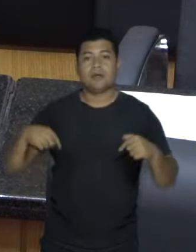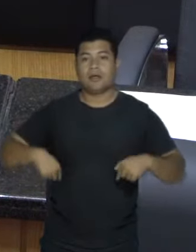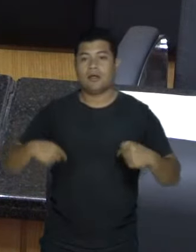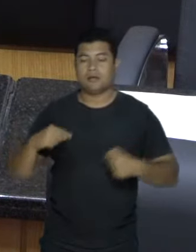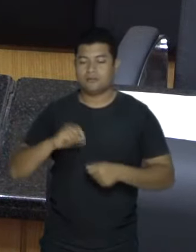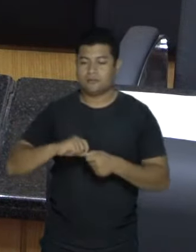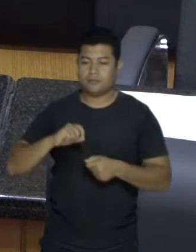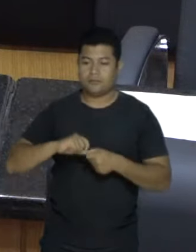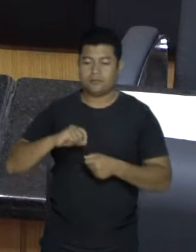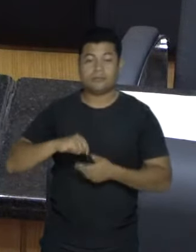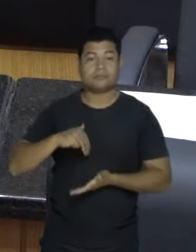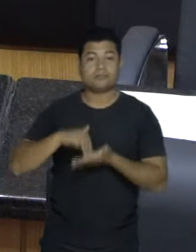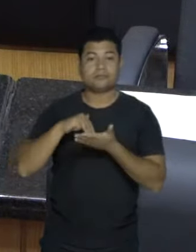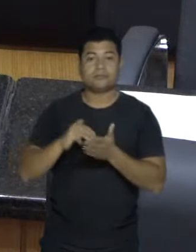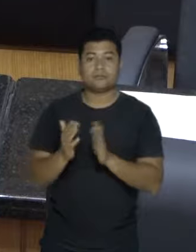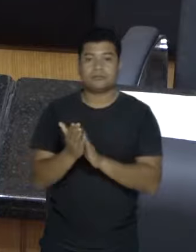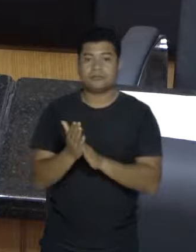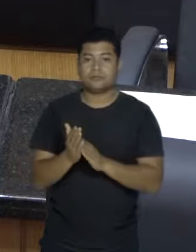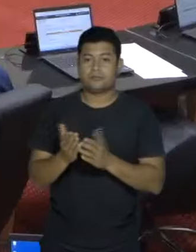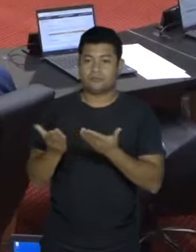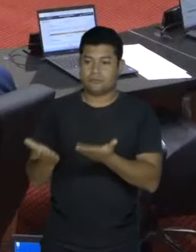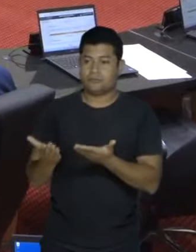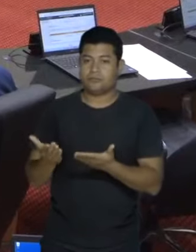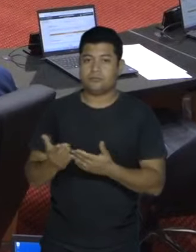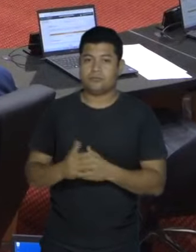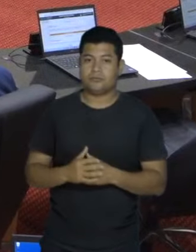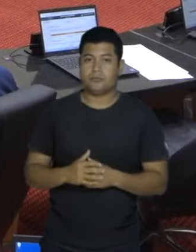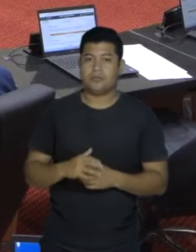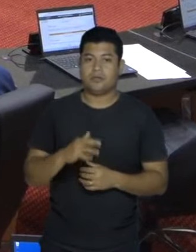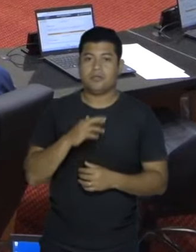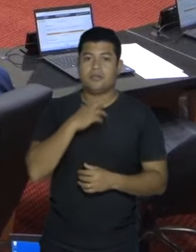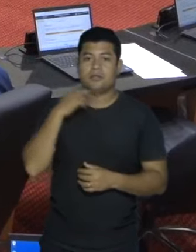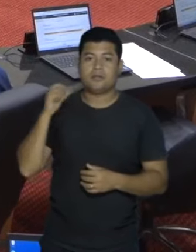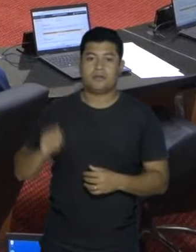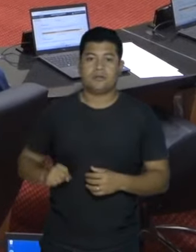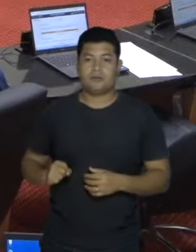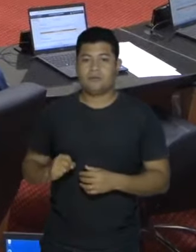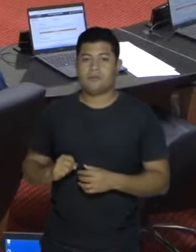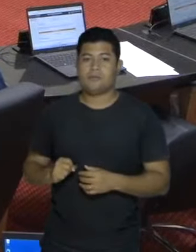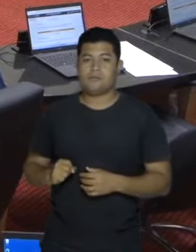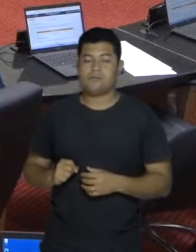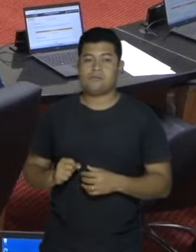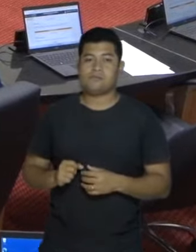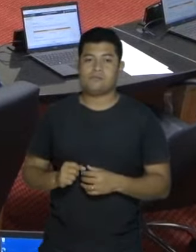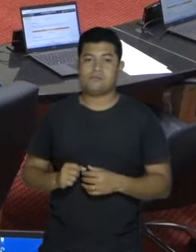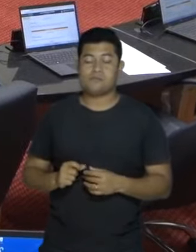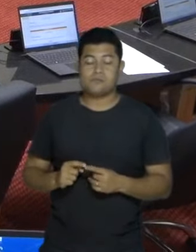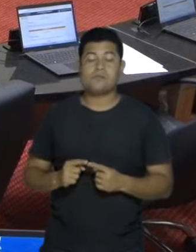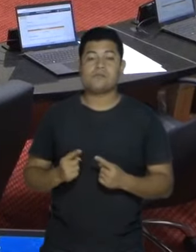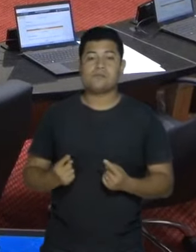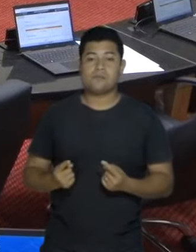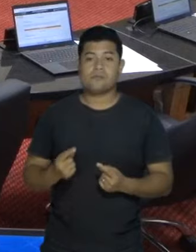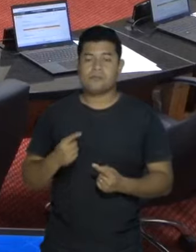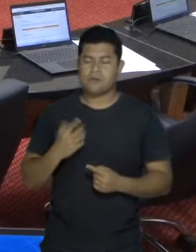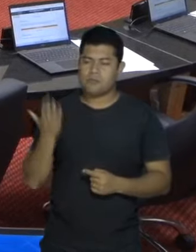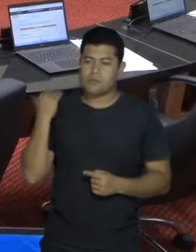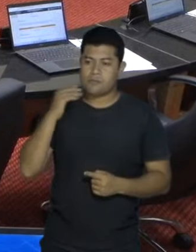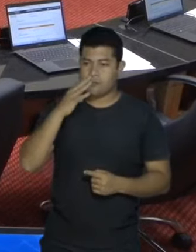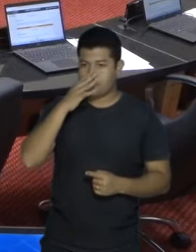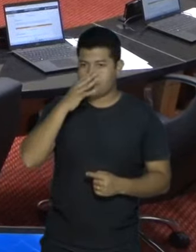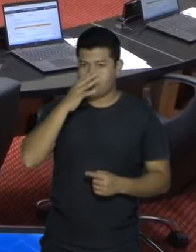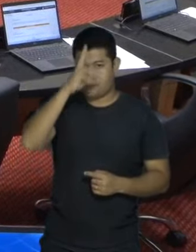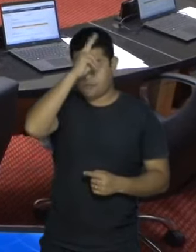de aplauso ao grande empresário que você é em Jaraguá do Sul Aliás ele admirava muito quando o